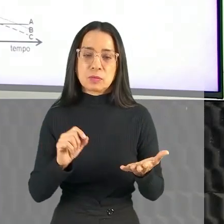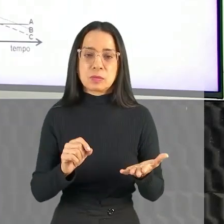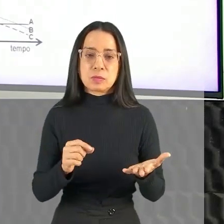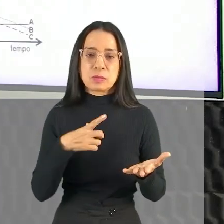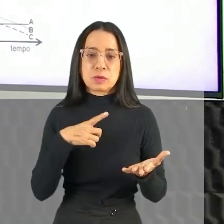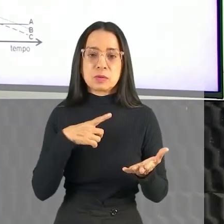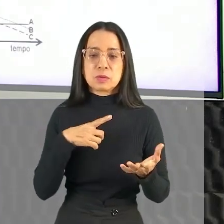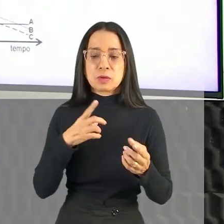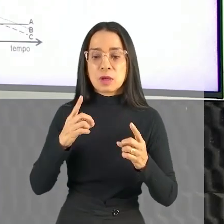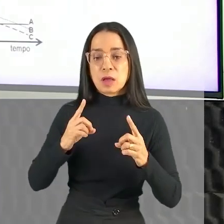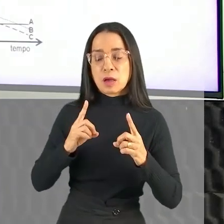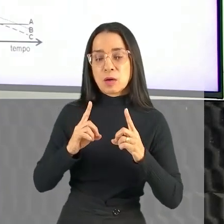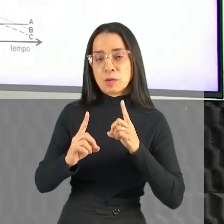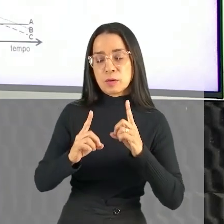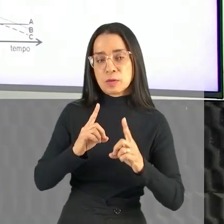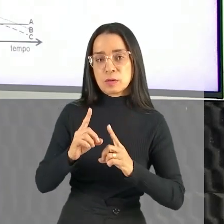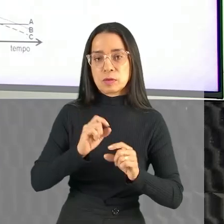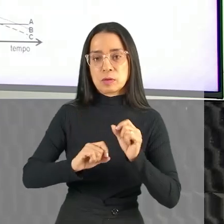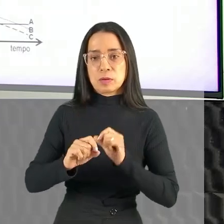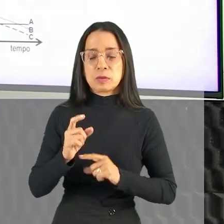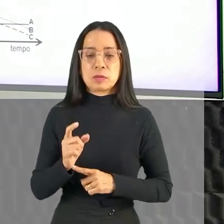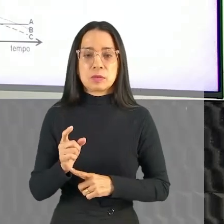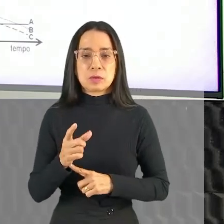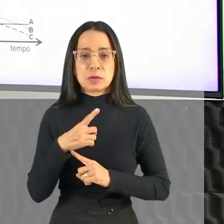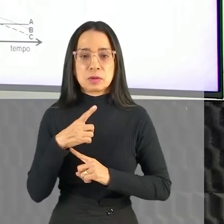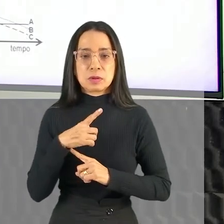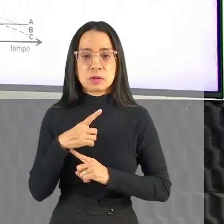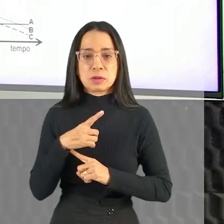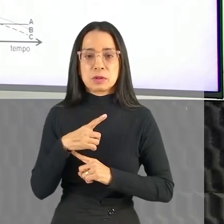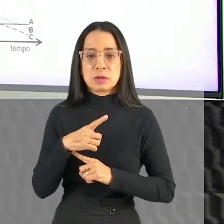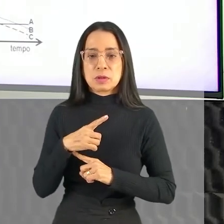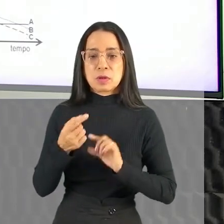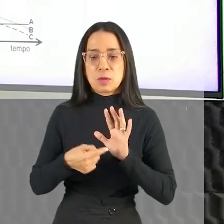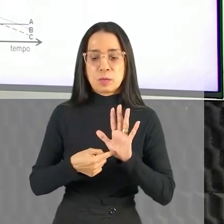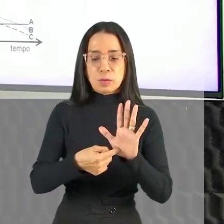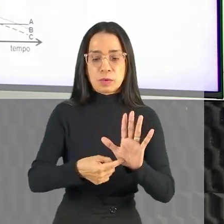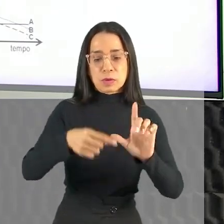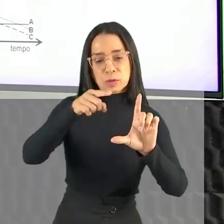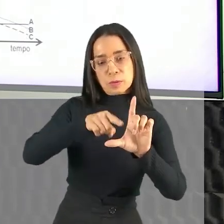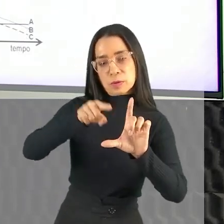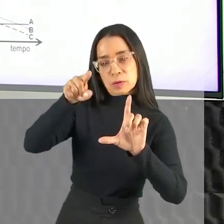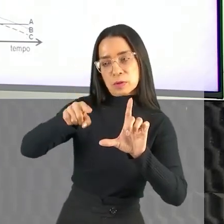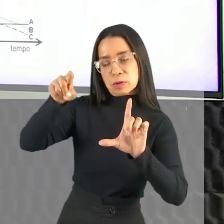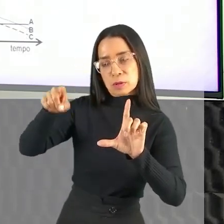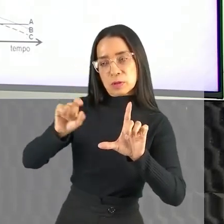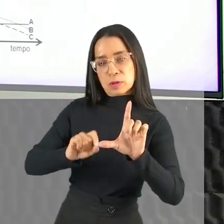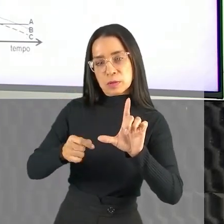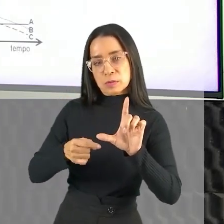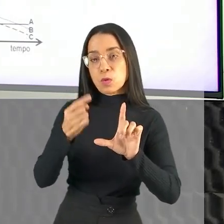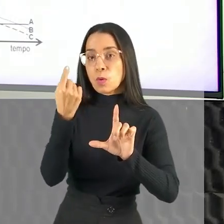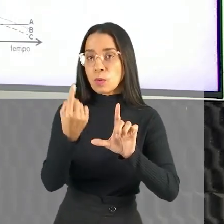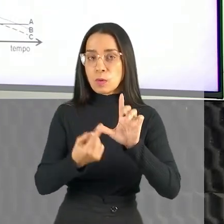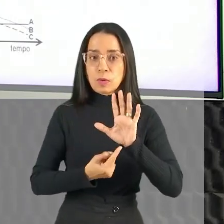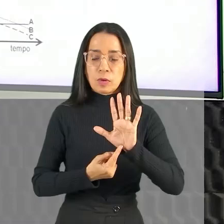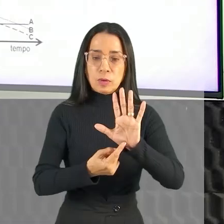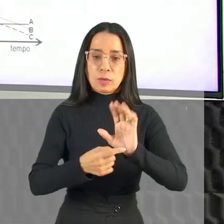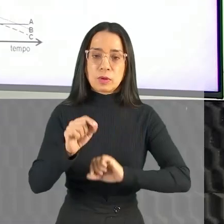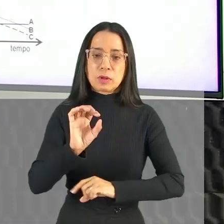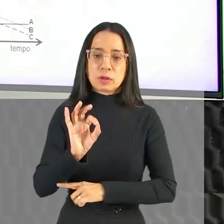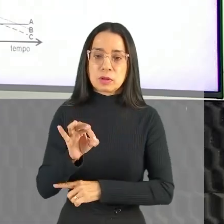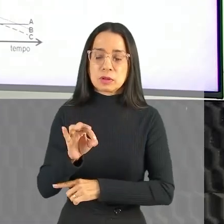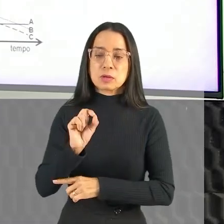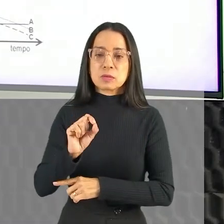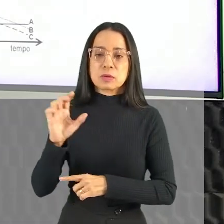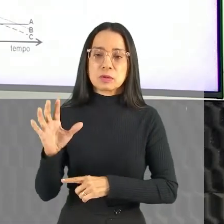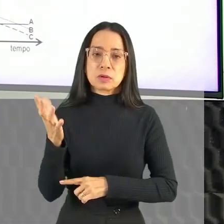uma dinâmica que foi trazida para esses gráficos, né? E um deles representa certinho o que